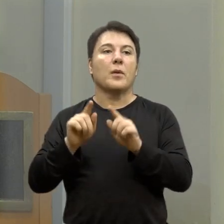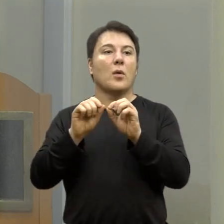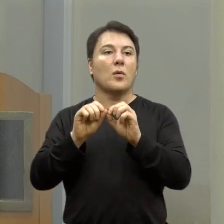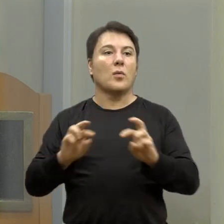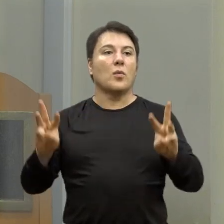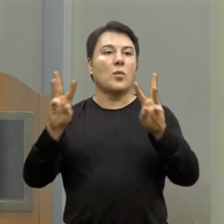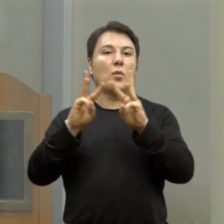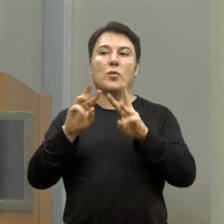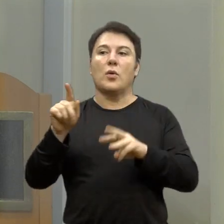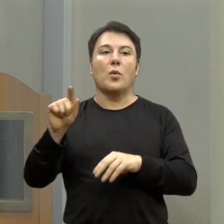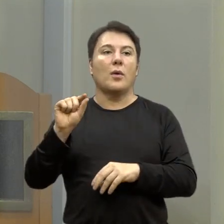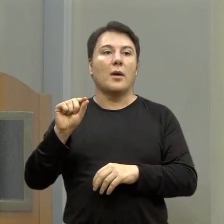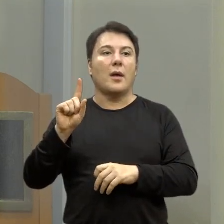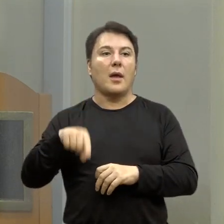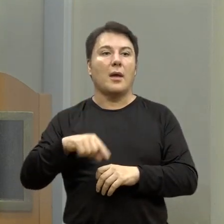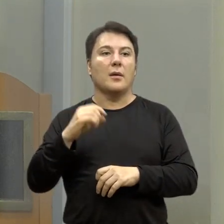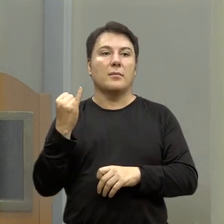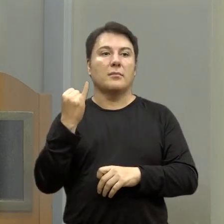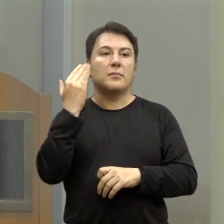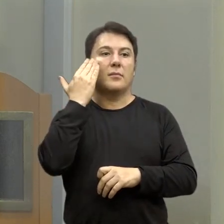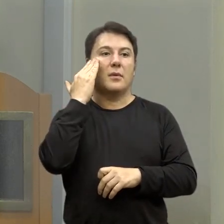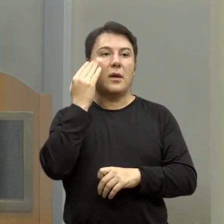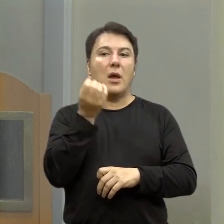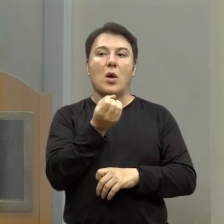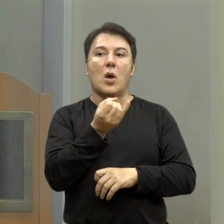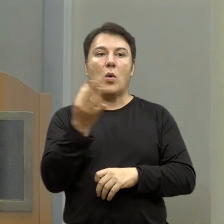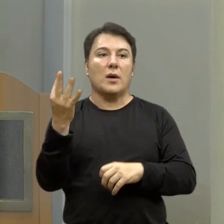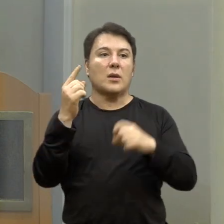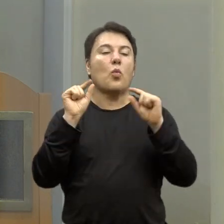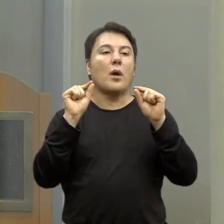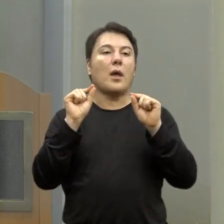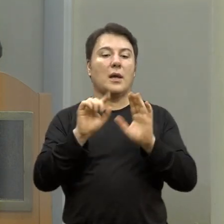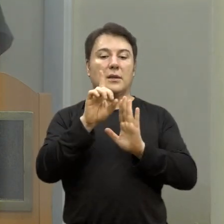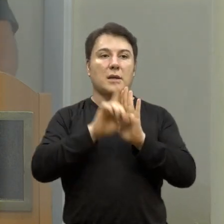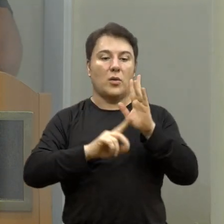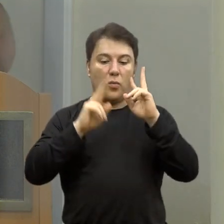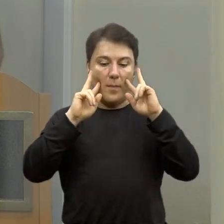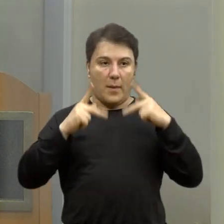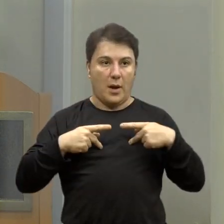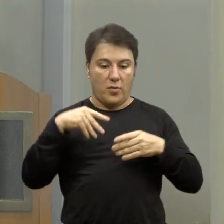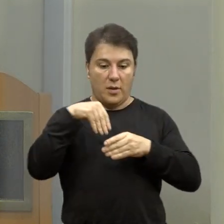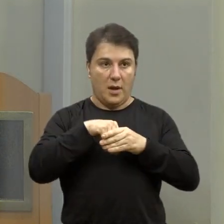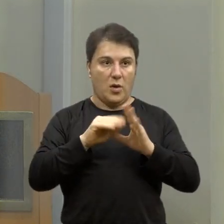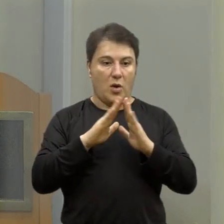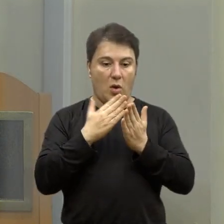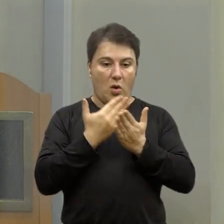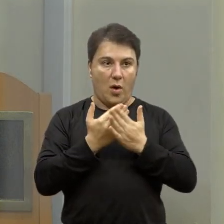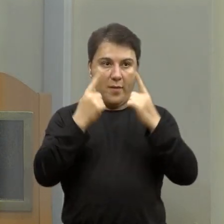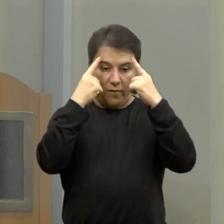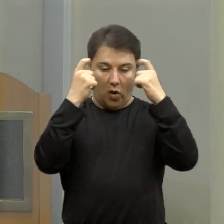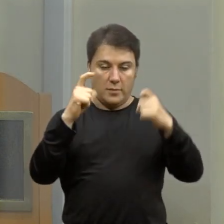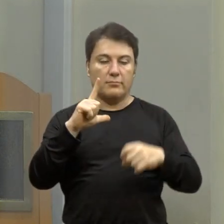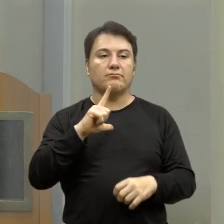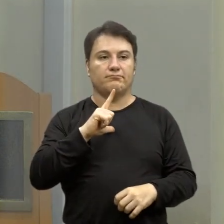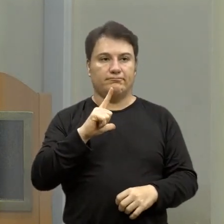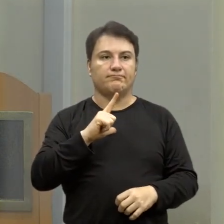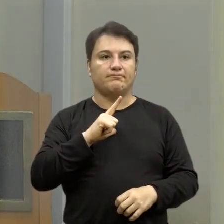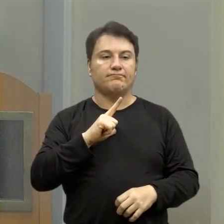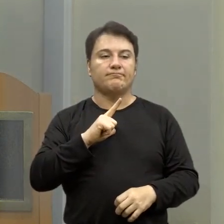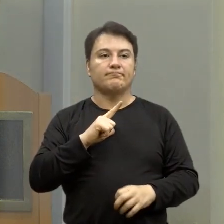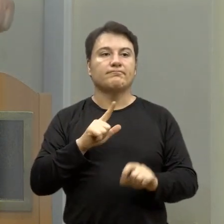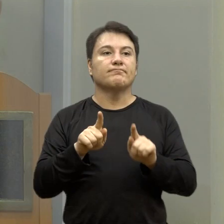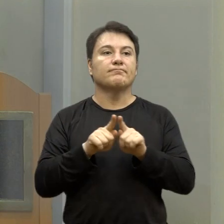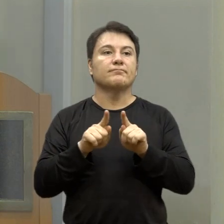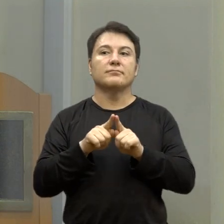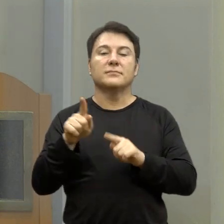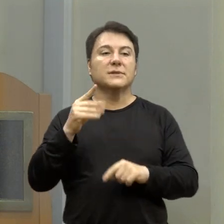é importante entender a quantidade de violações de direitos humanos cometidos nas escolas cívico-militares, mas também